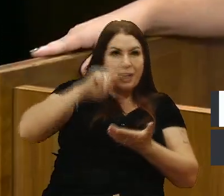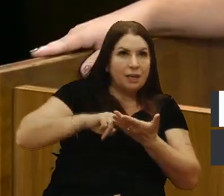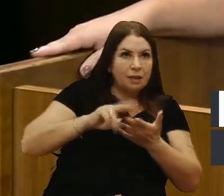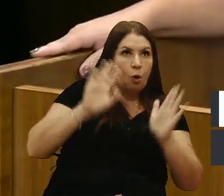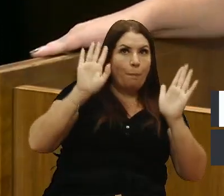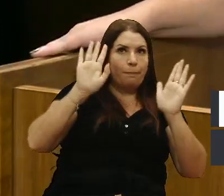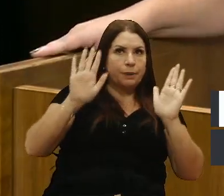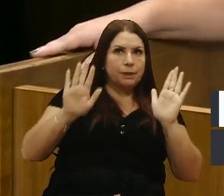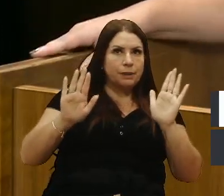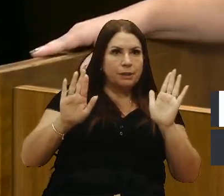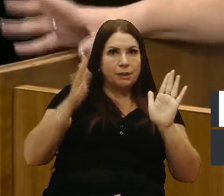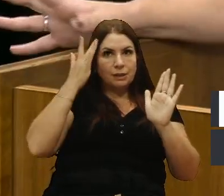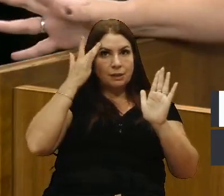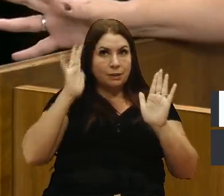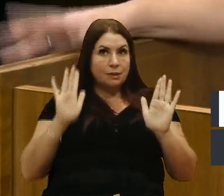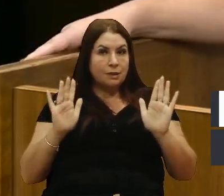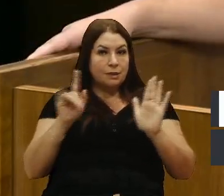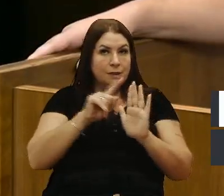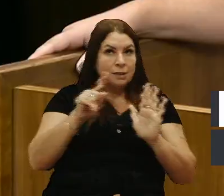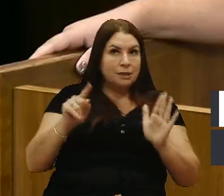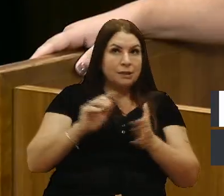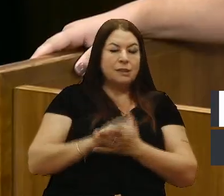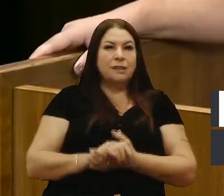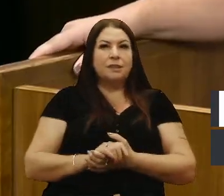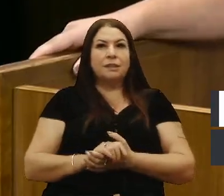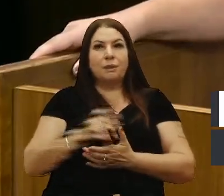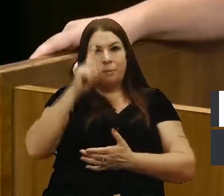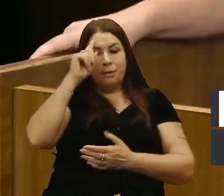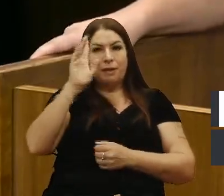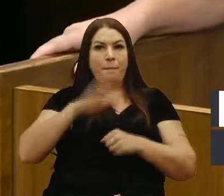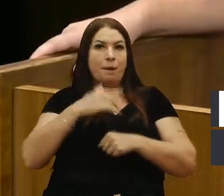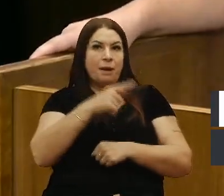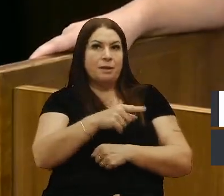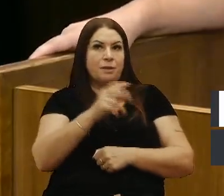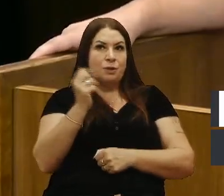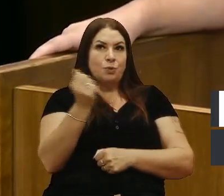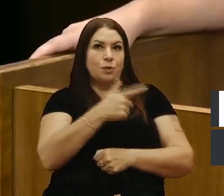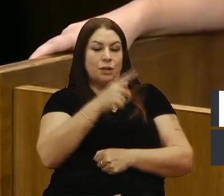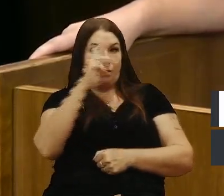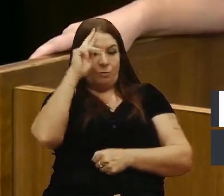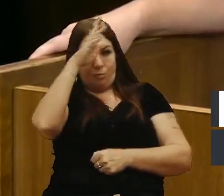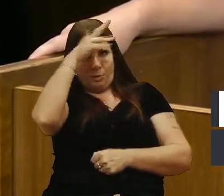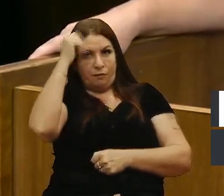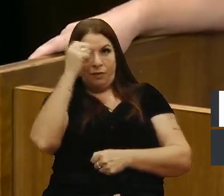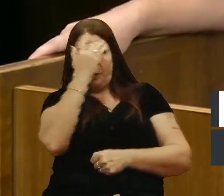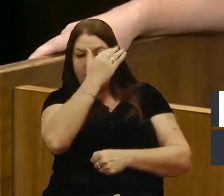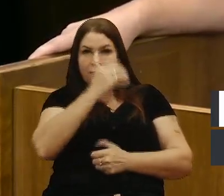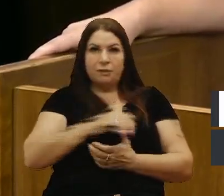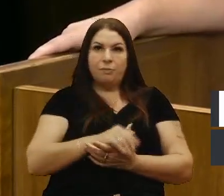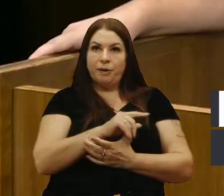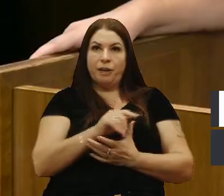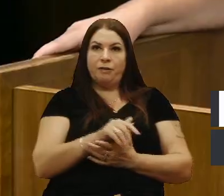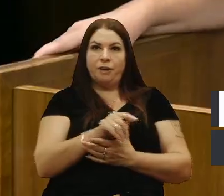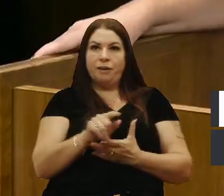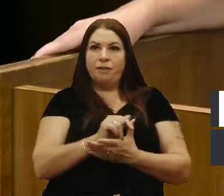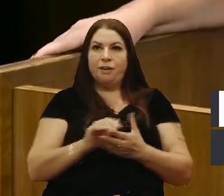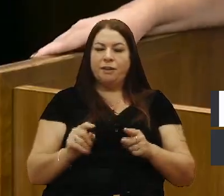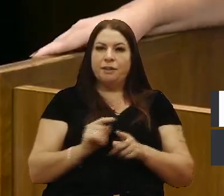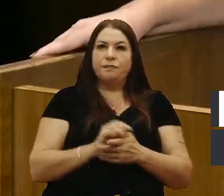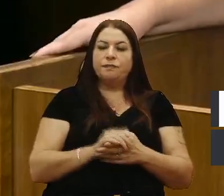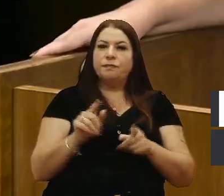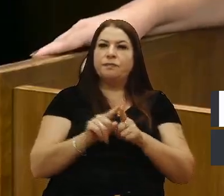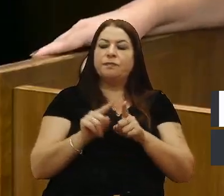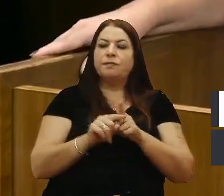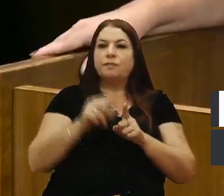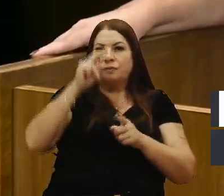sei, né? Pode ser que ele manda mais do que o prefeito Adiló na nossa cidade. De repente, o